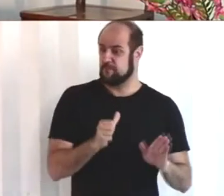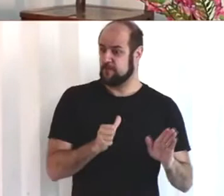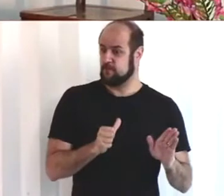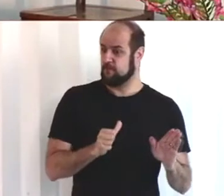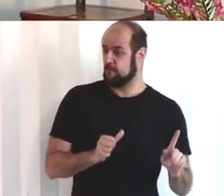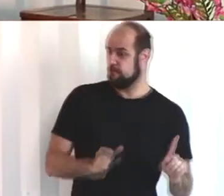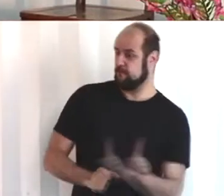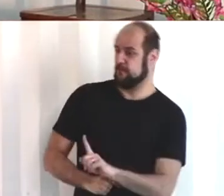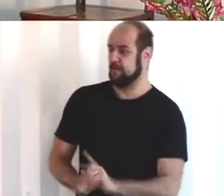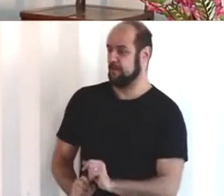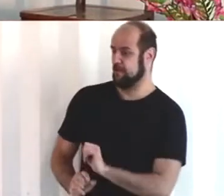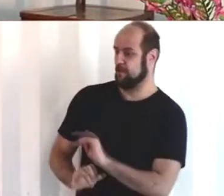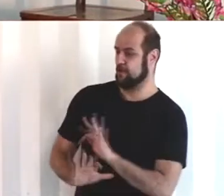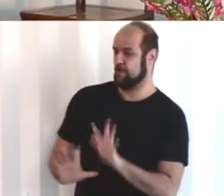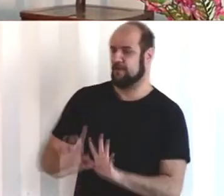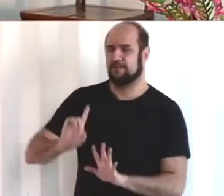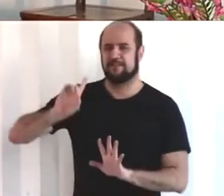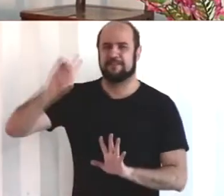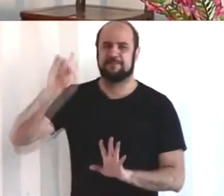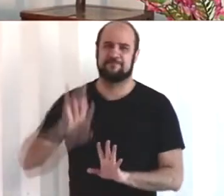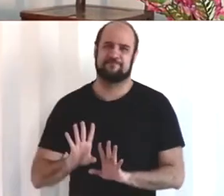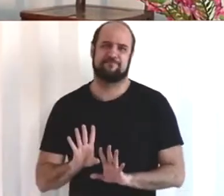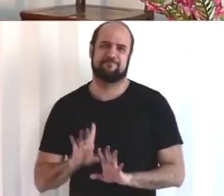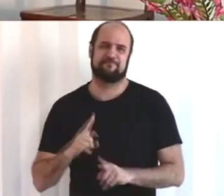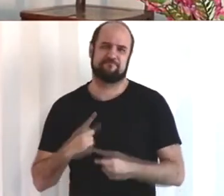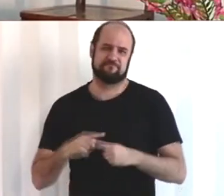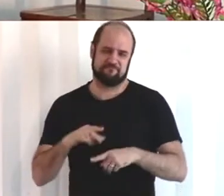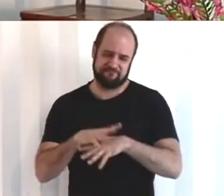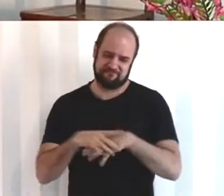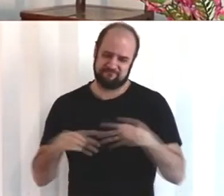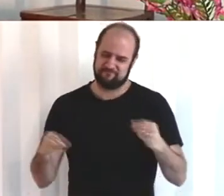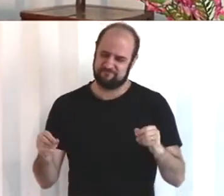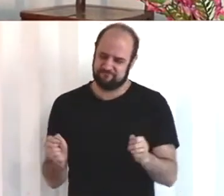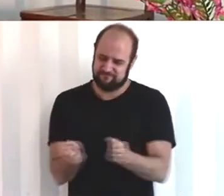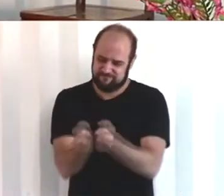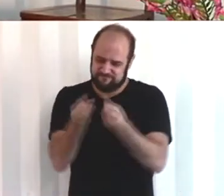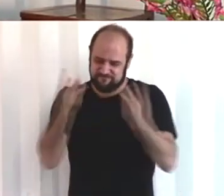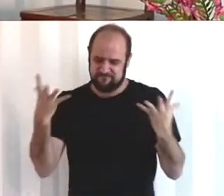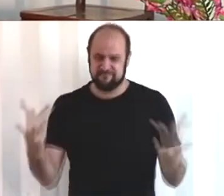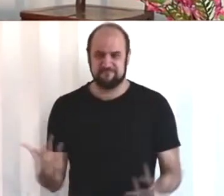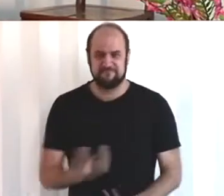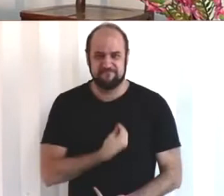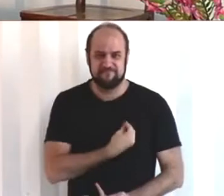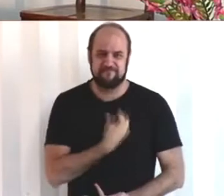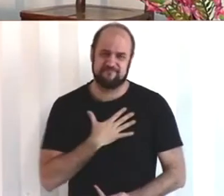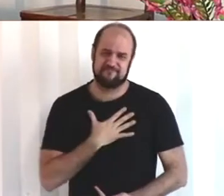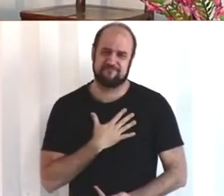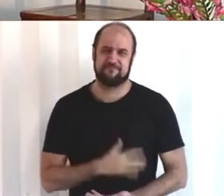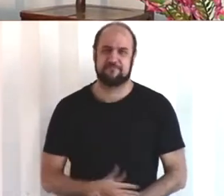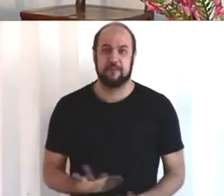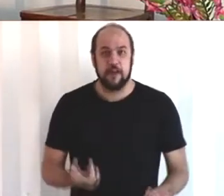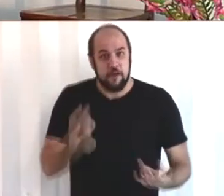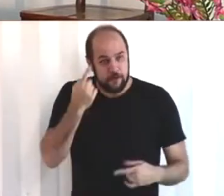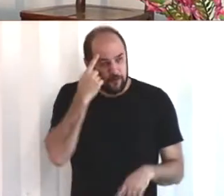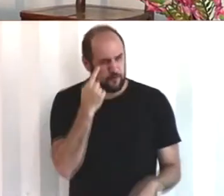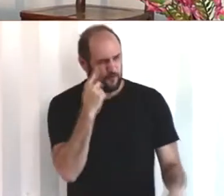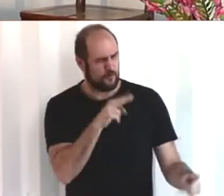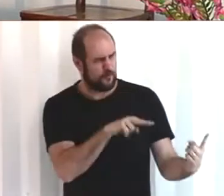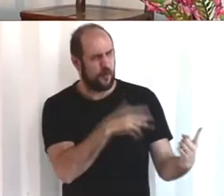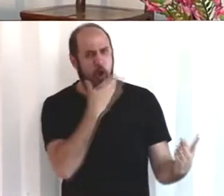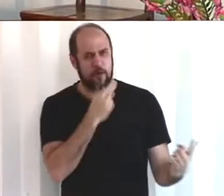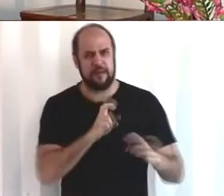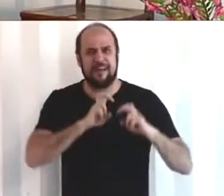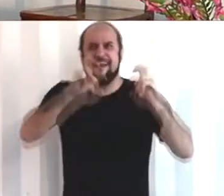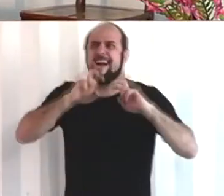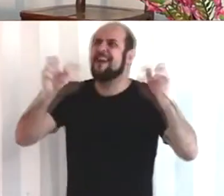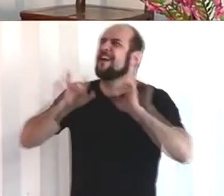efetuou esse milagre e essa cura na minha vida. E é interessante que quando ele volta, dando glória a Deus em alta voz, o verso 16 diz que